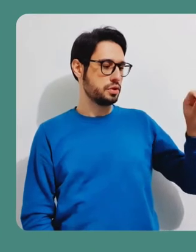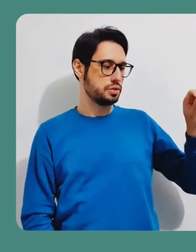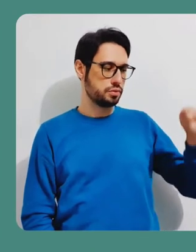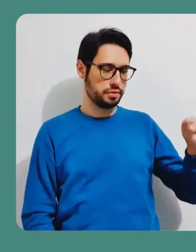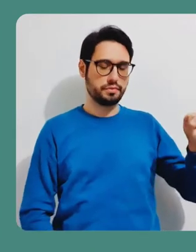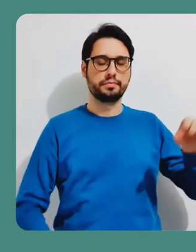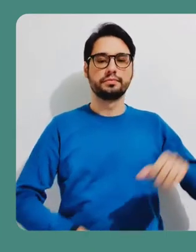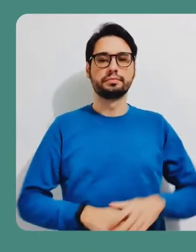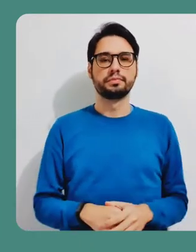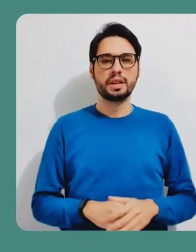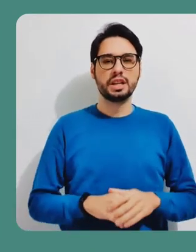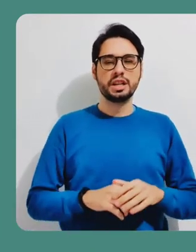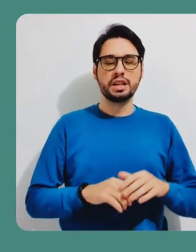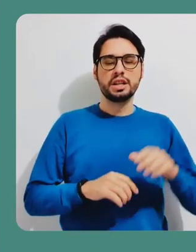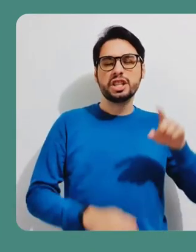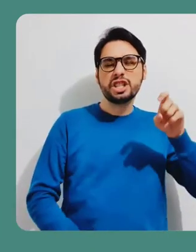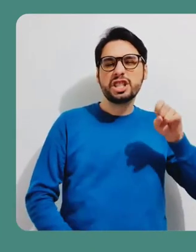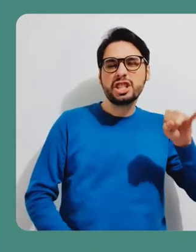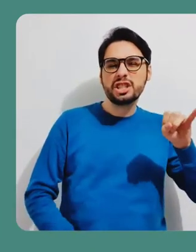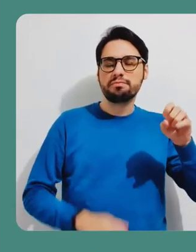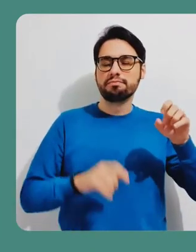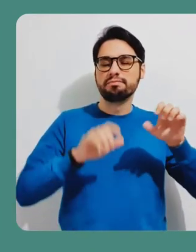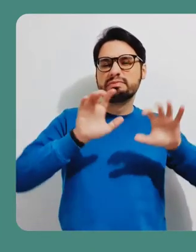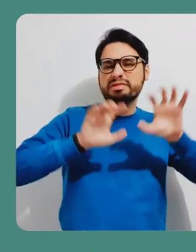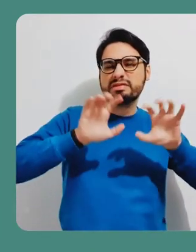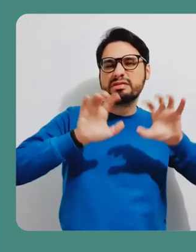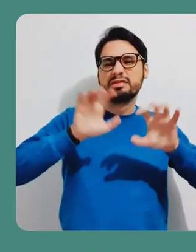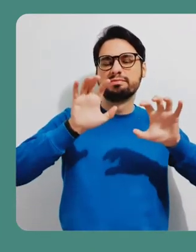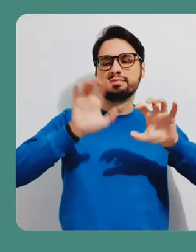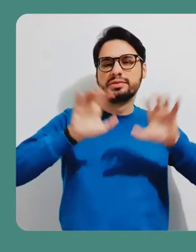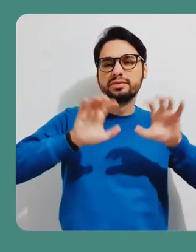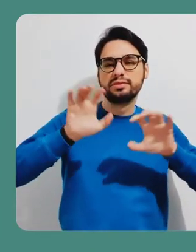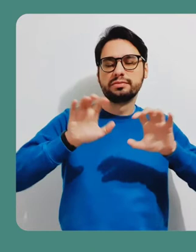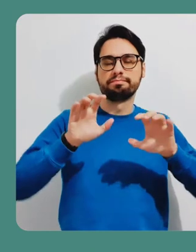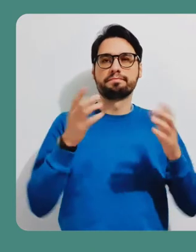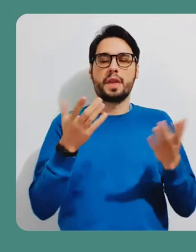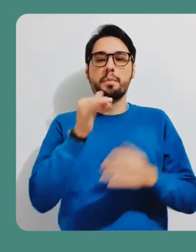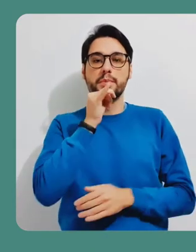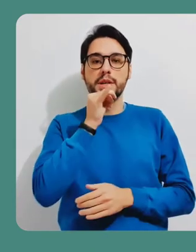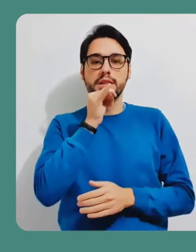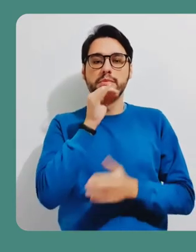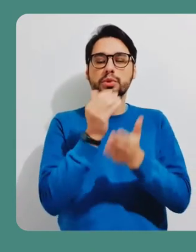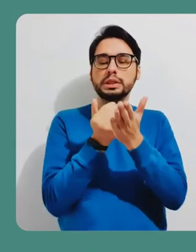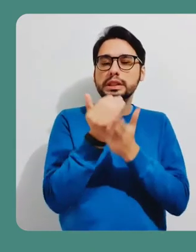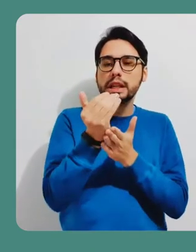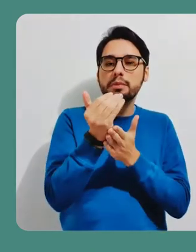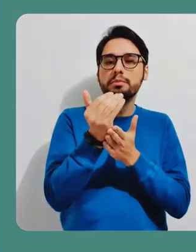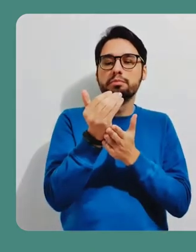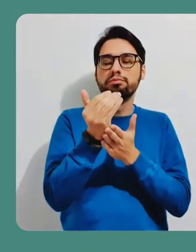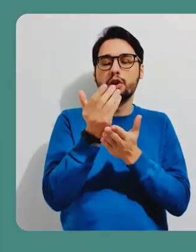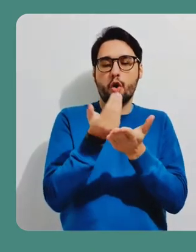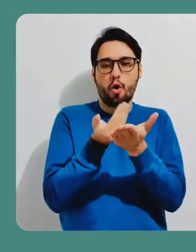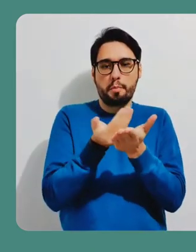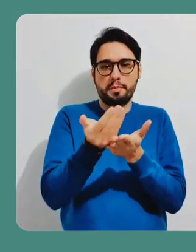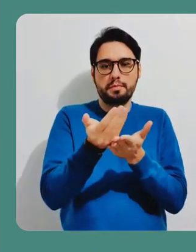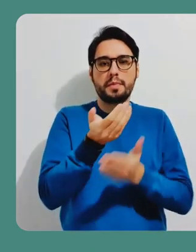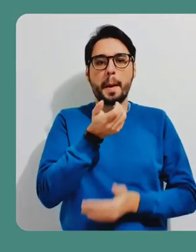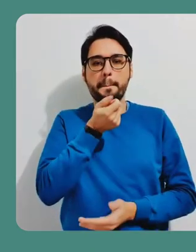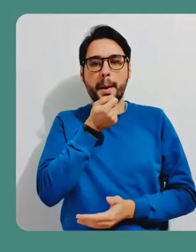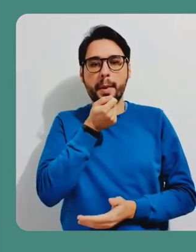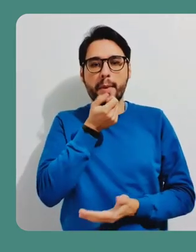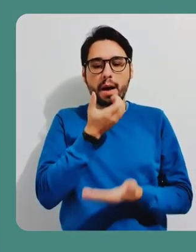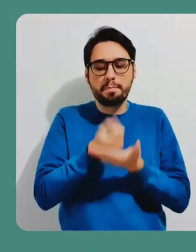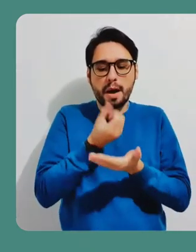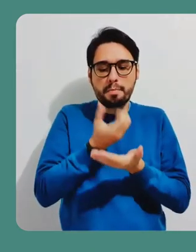e sempre que você for começar uma gravação inicia a gravação mas espere alguns segundos sem